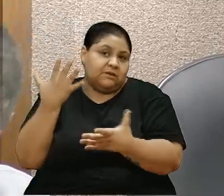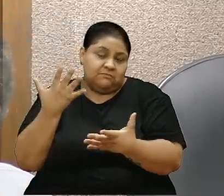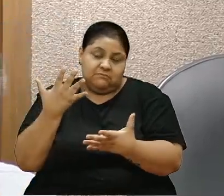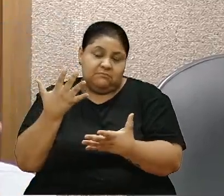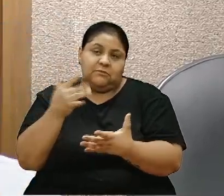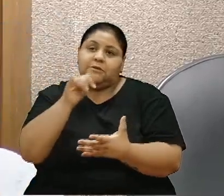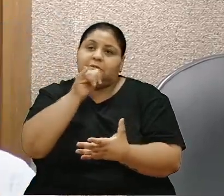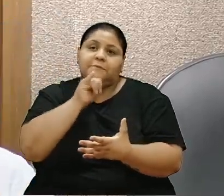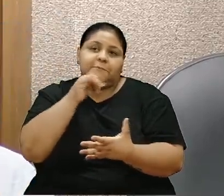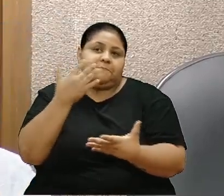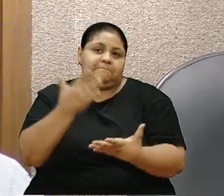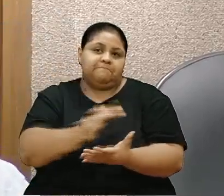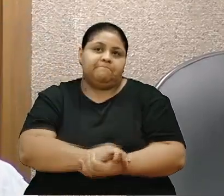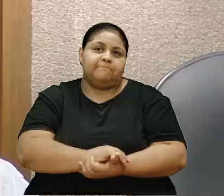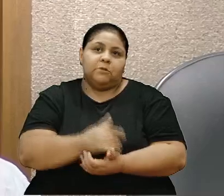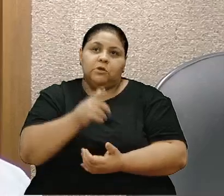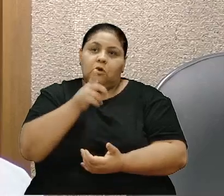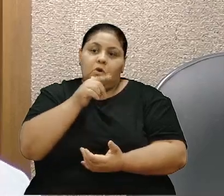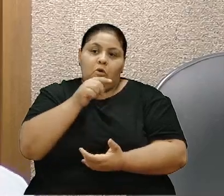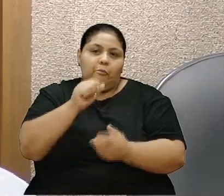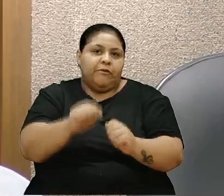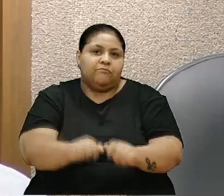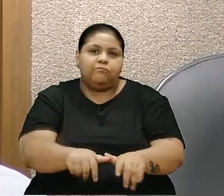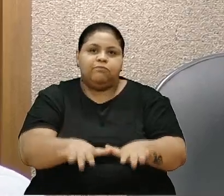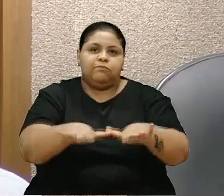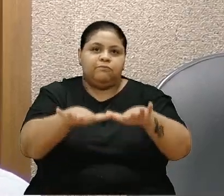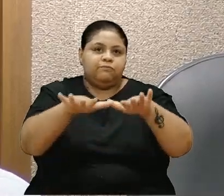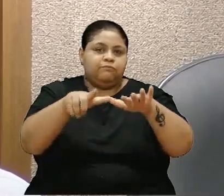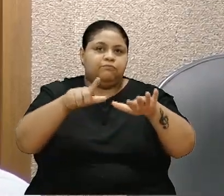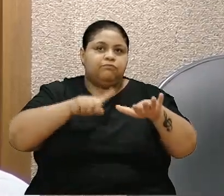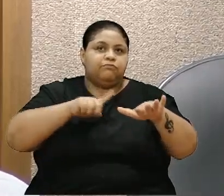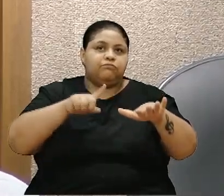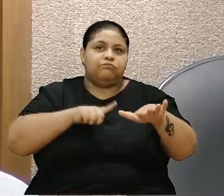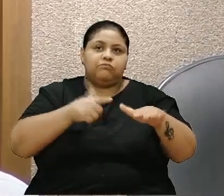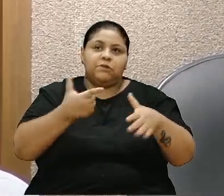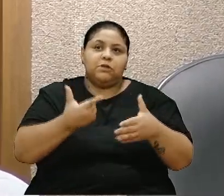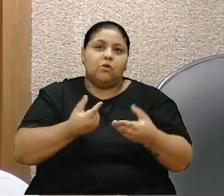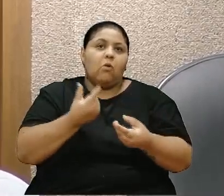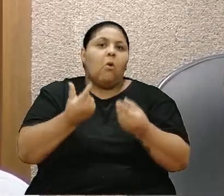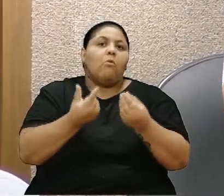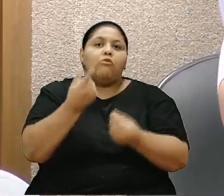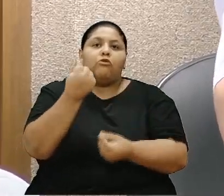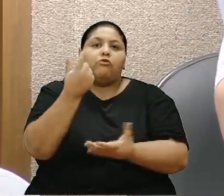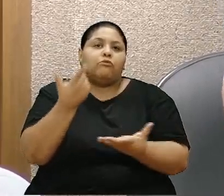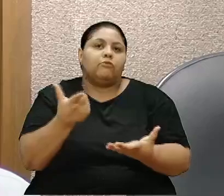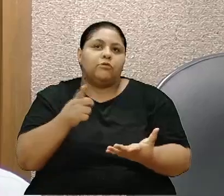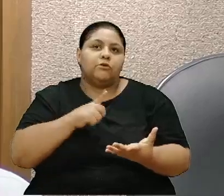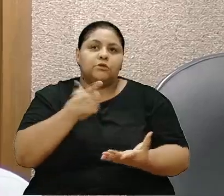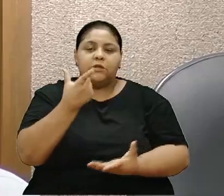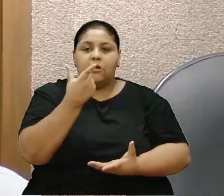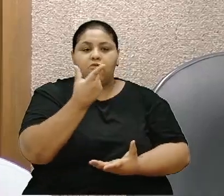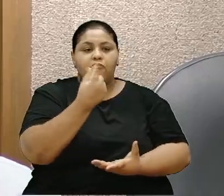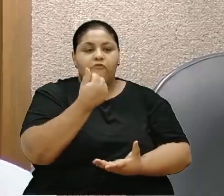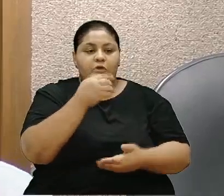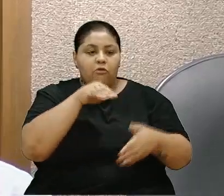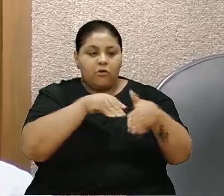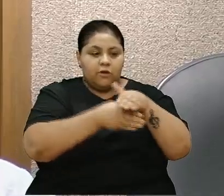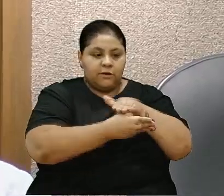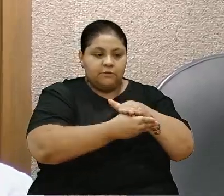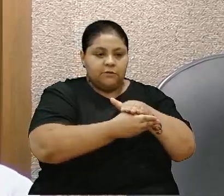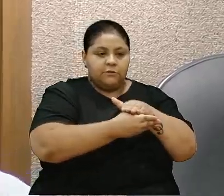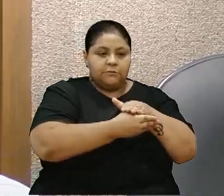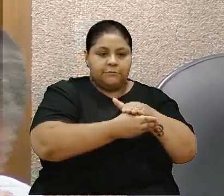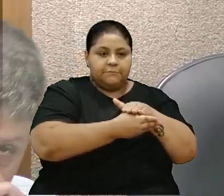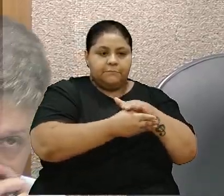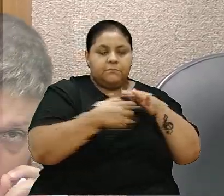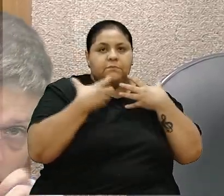por exemplo, uma enchente, né? Às vezes tu não tem de onde tirar o recurso, né? Tu tem lá um valor X na Secretaria de Obras